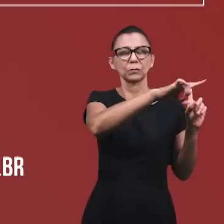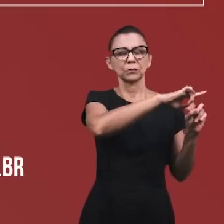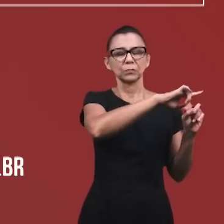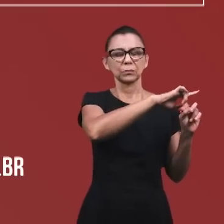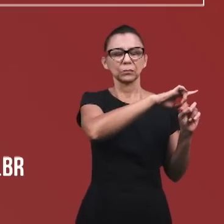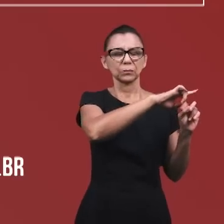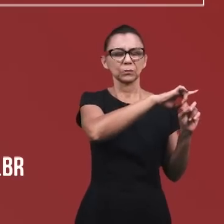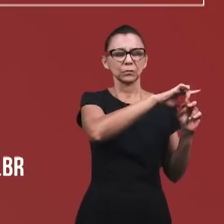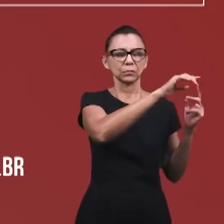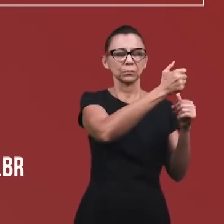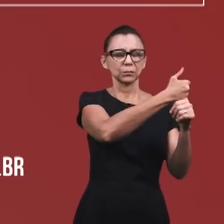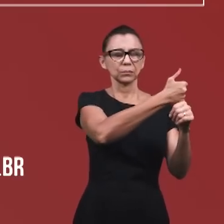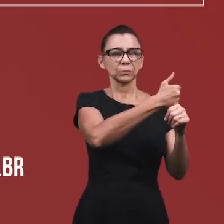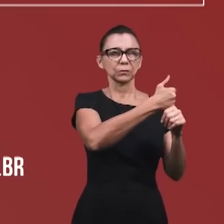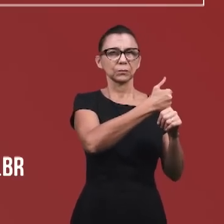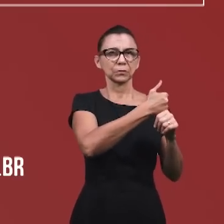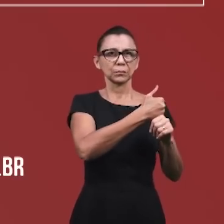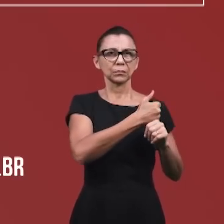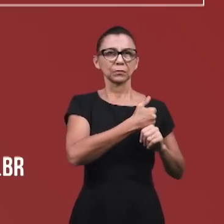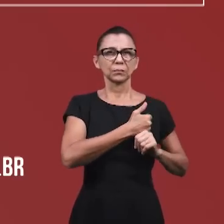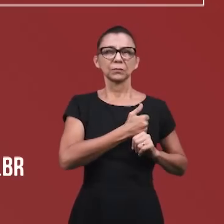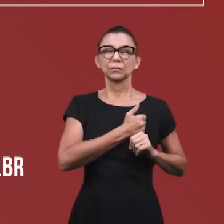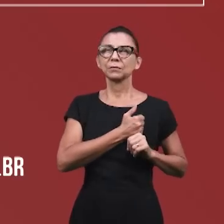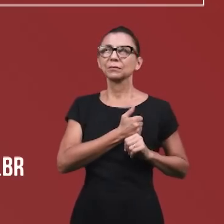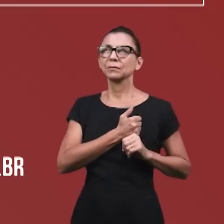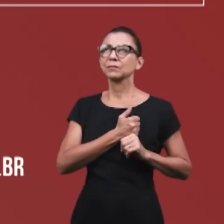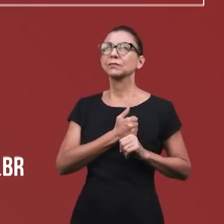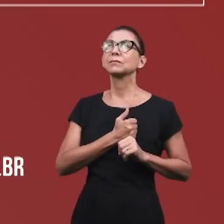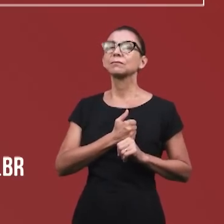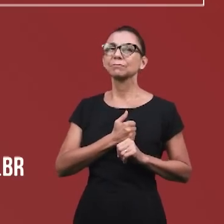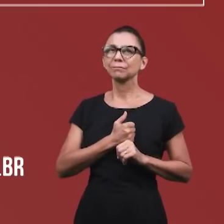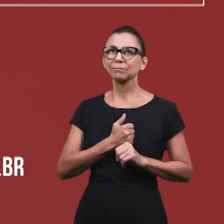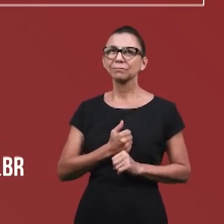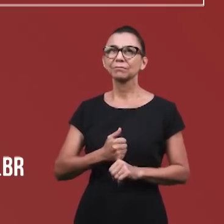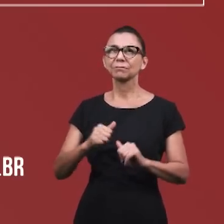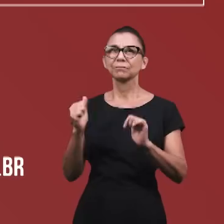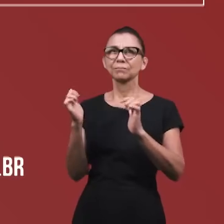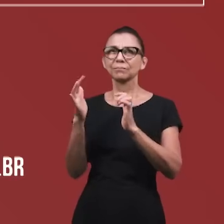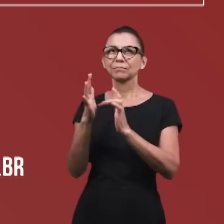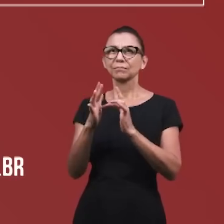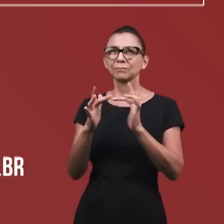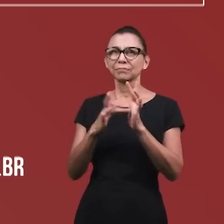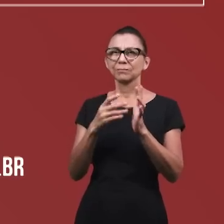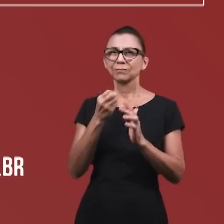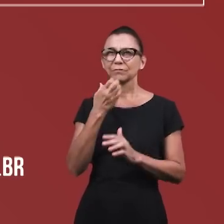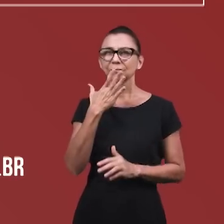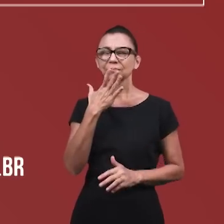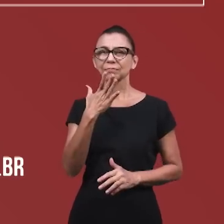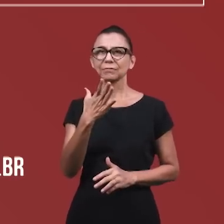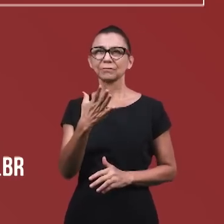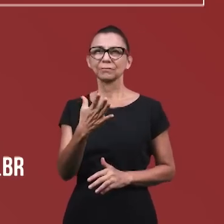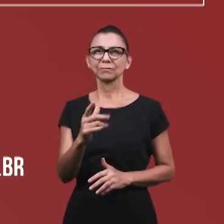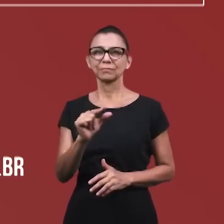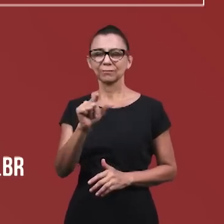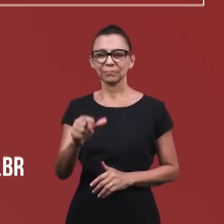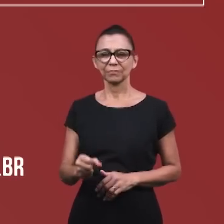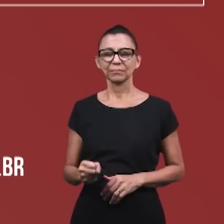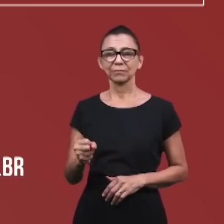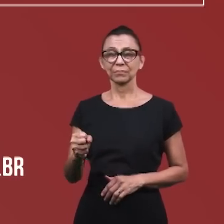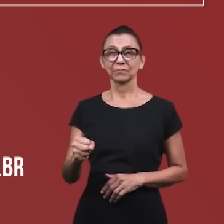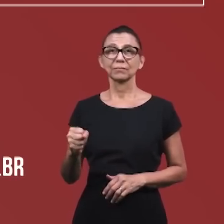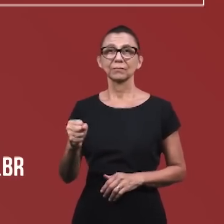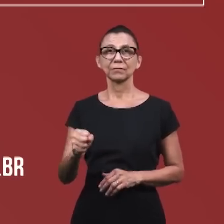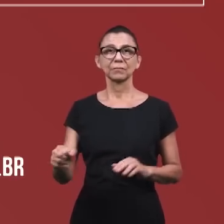meu Jesus, o bom pastor. A mão que foi na